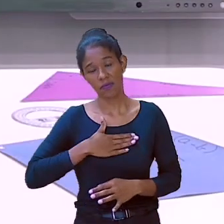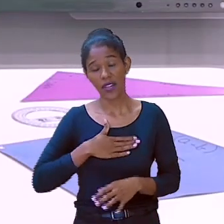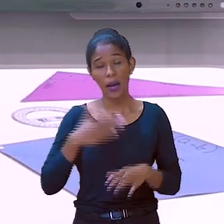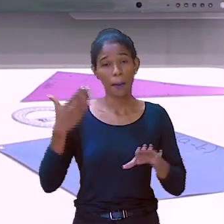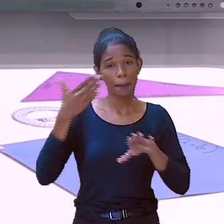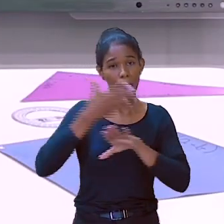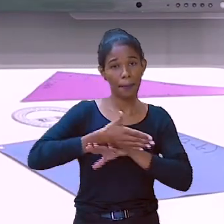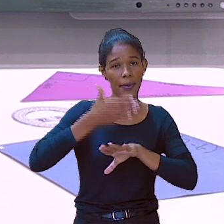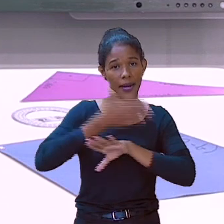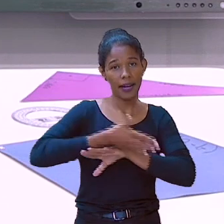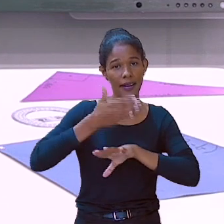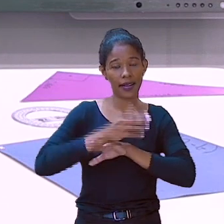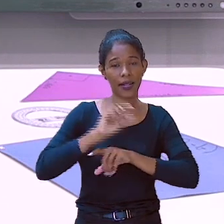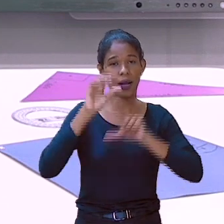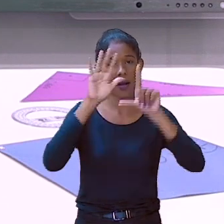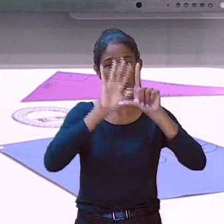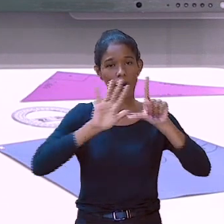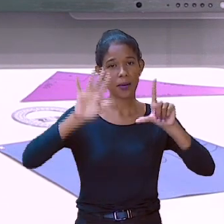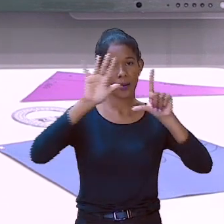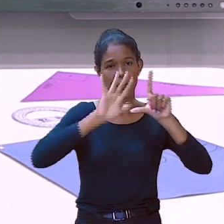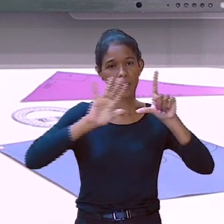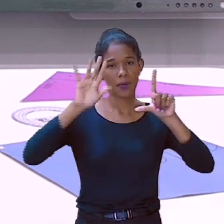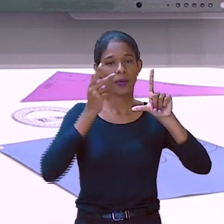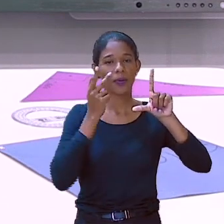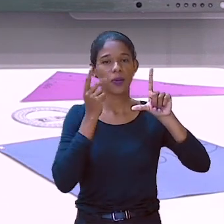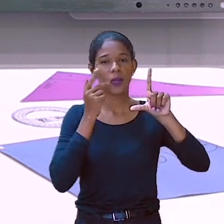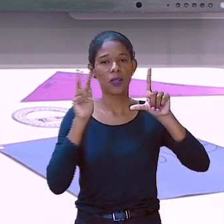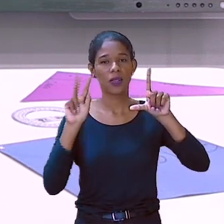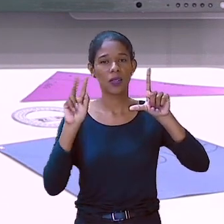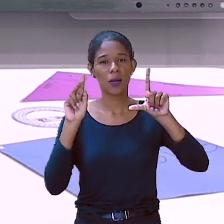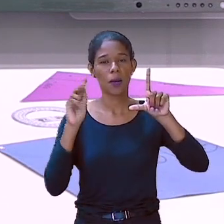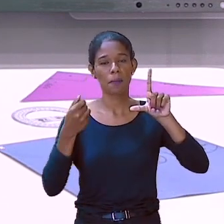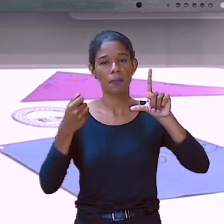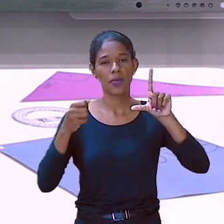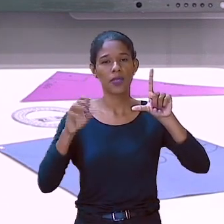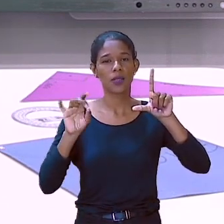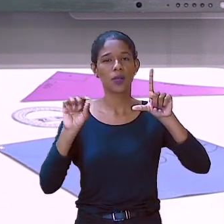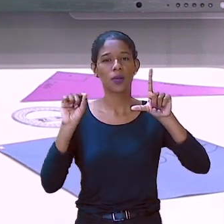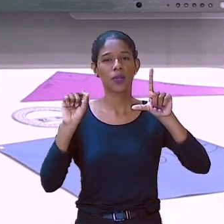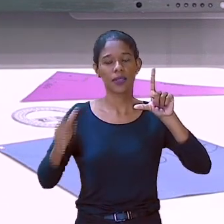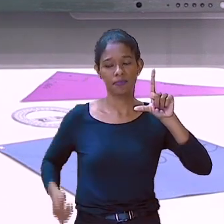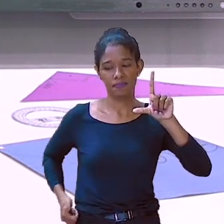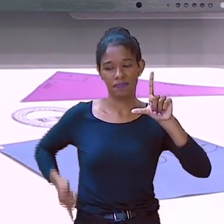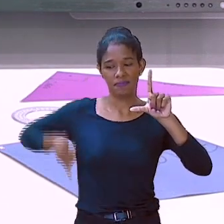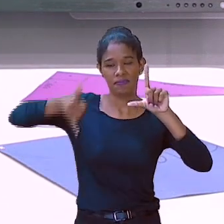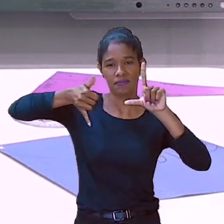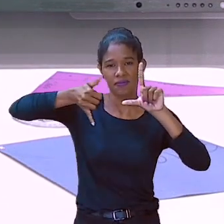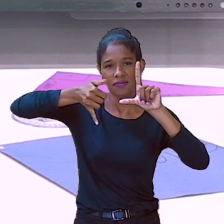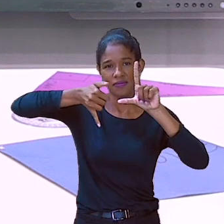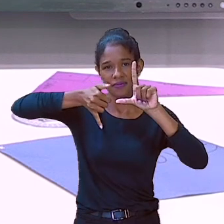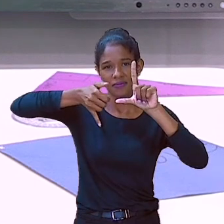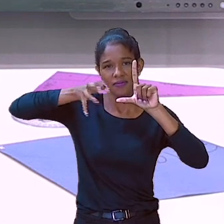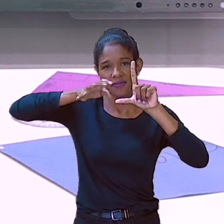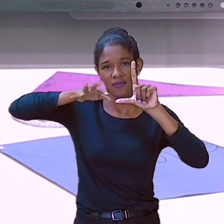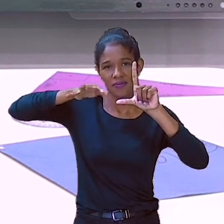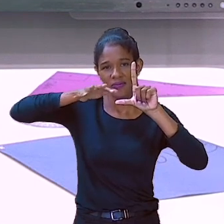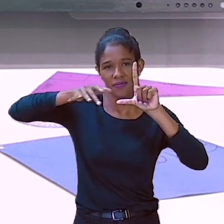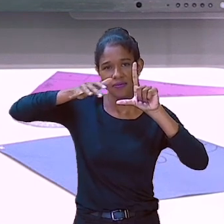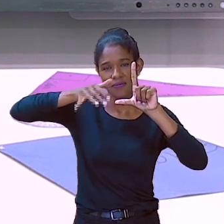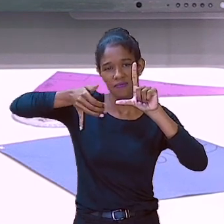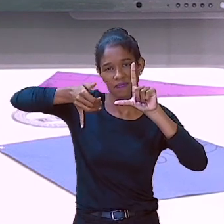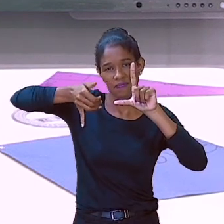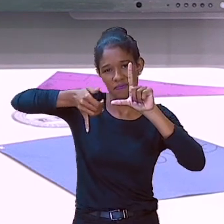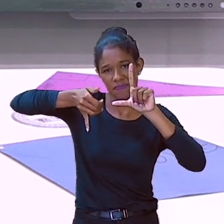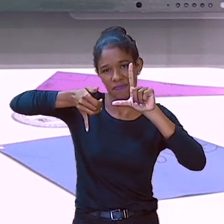para acessar a plataforma SMED-GV, basta apontar a câmera do seu celular para a imagem que aparece no canto